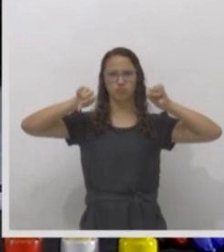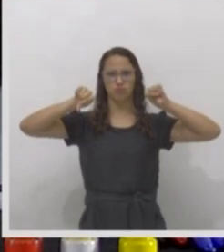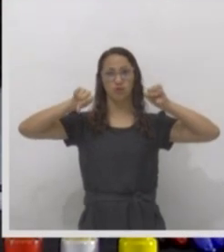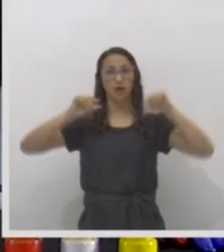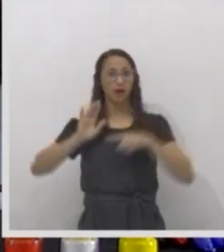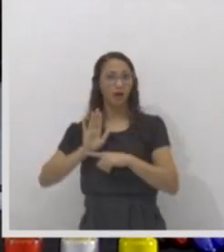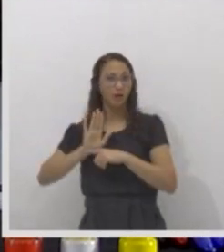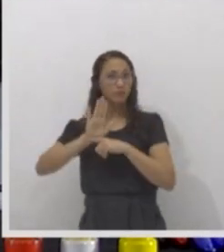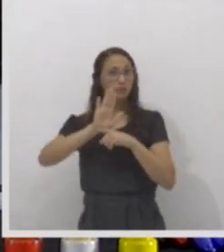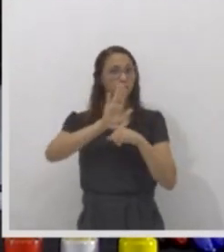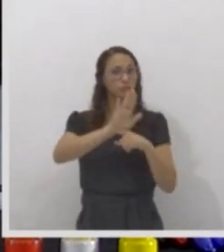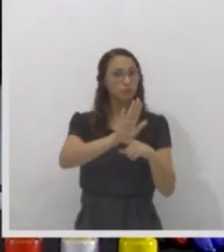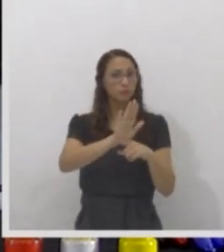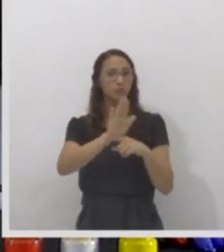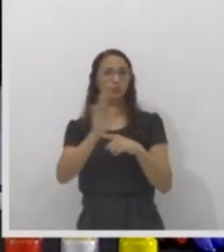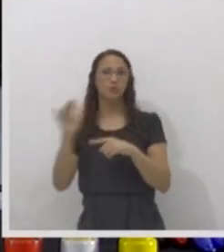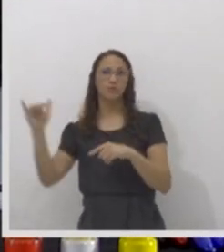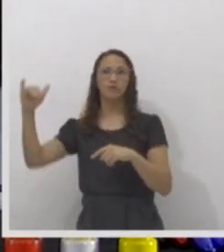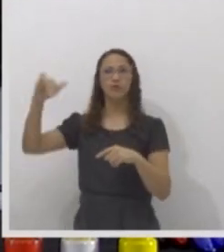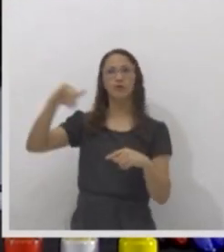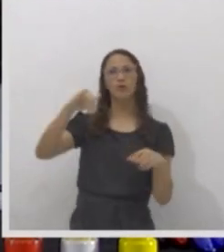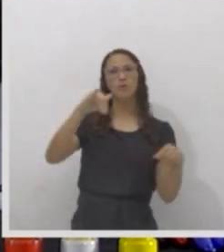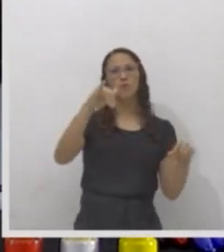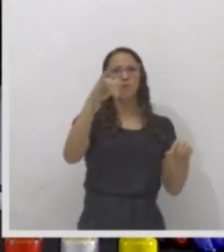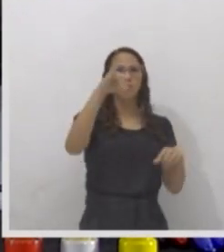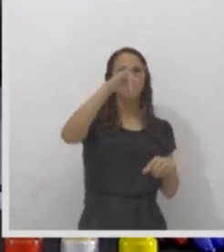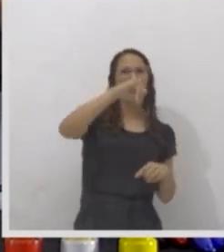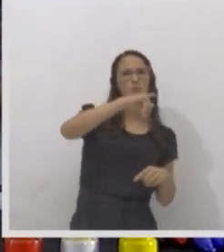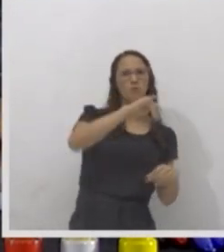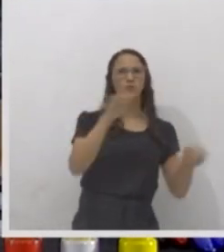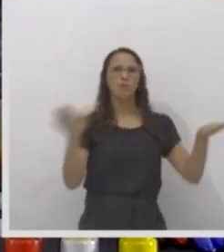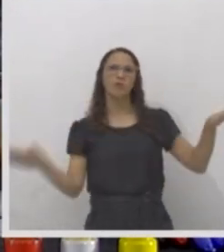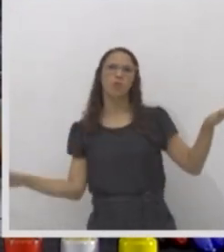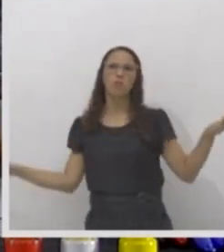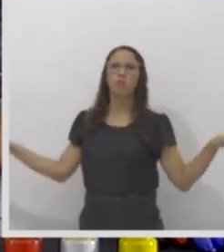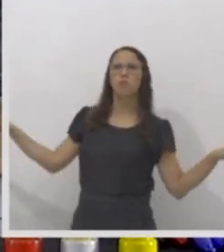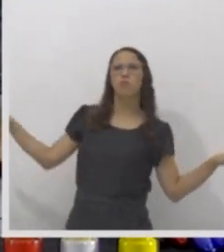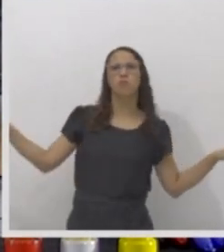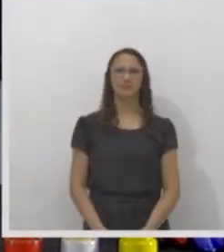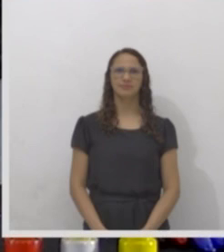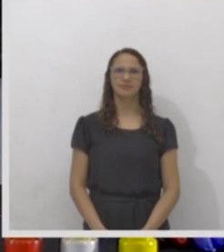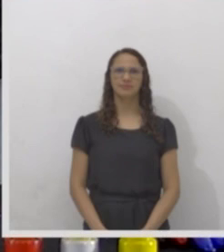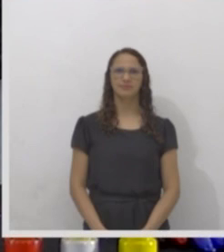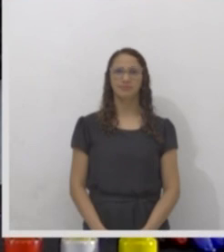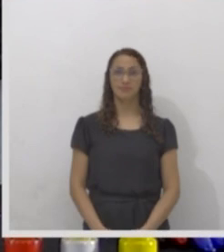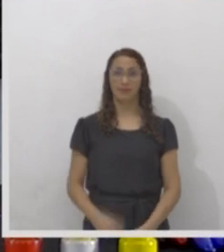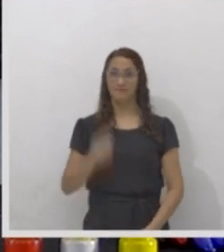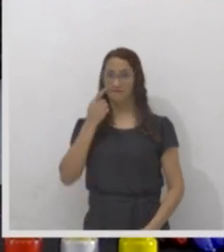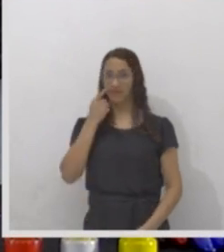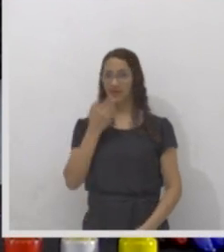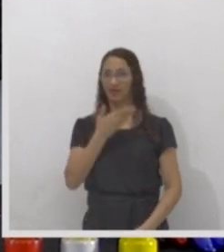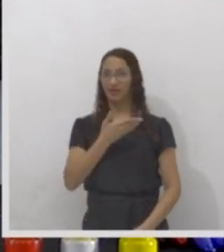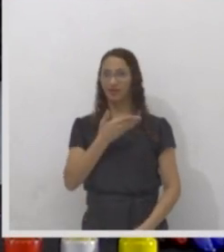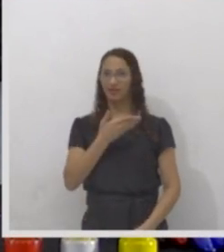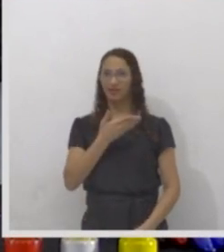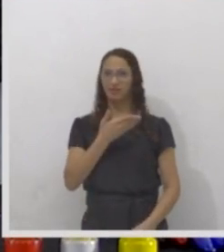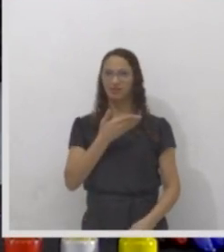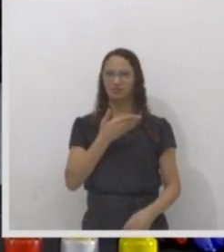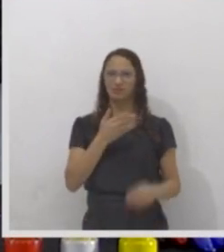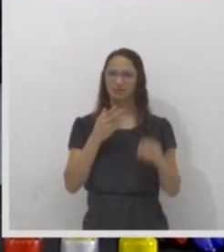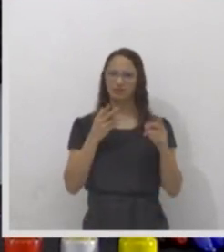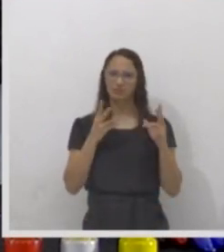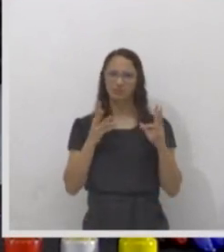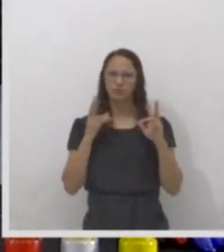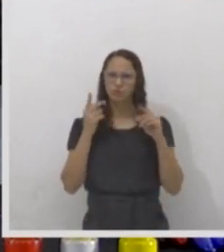nosso avião vá planar quando você arremessá-lo, ok? Olha só, como está aí no molde, tem